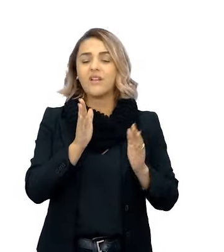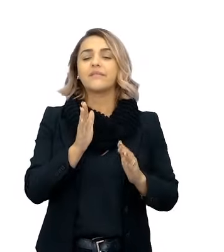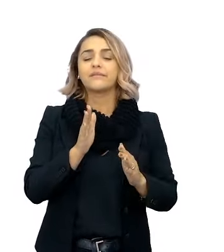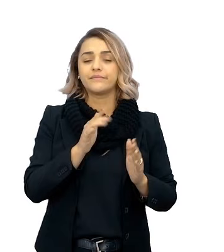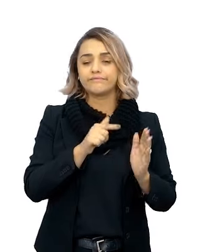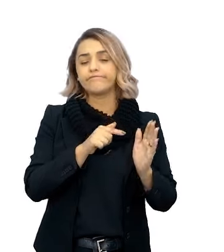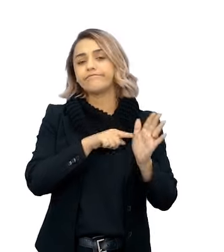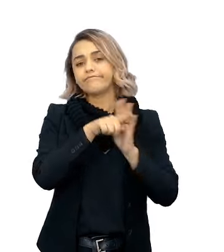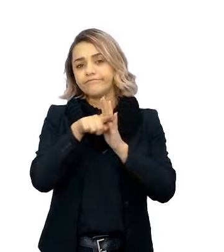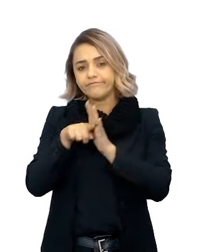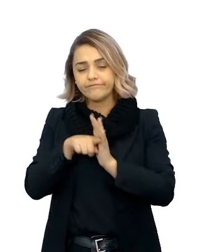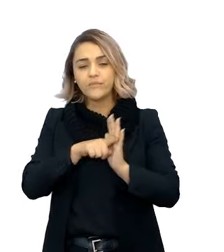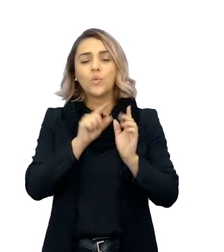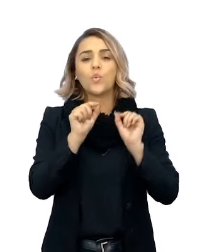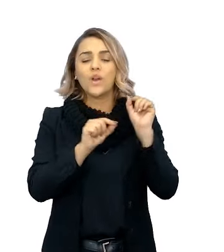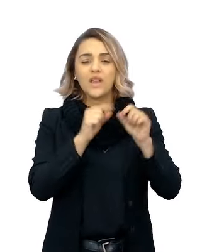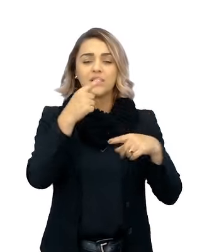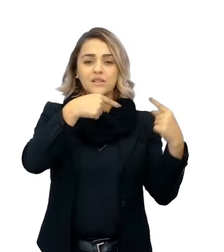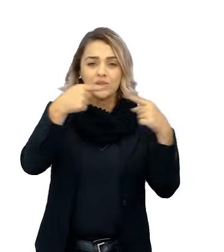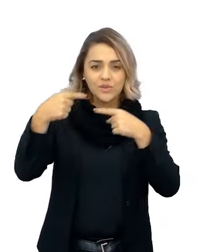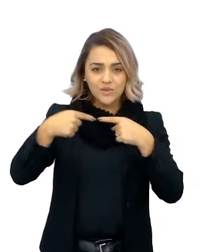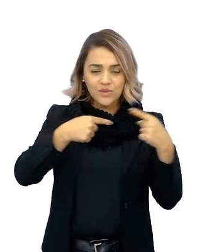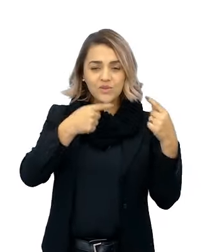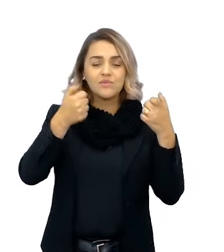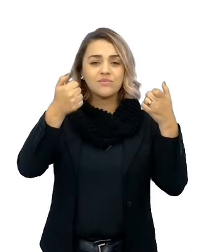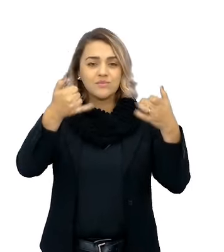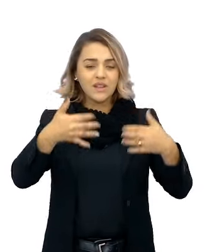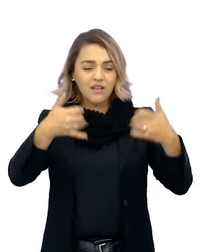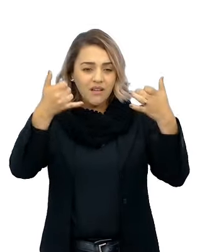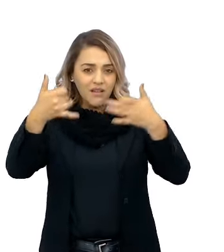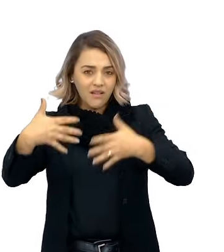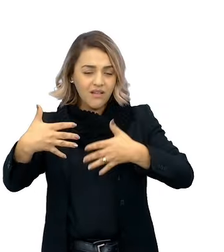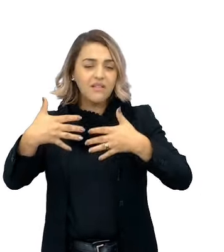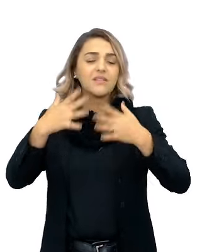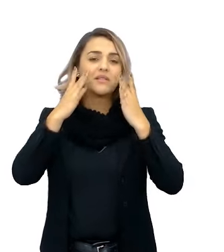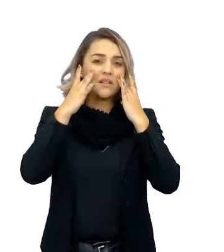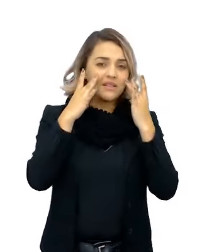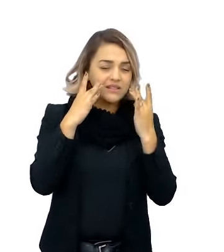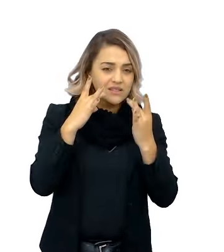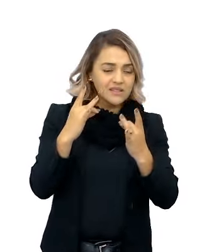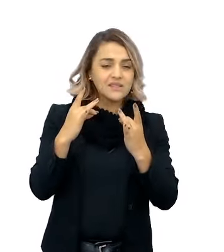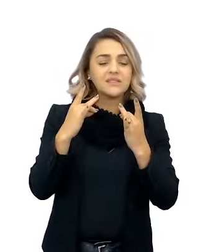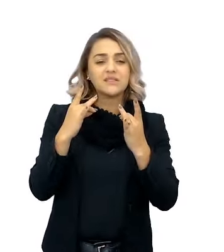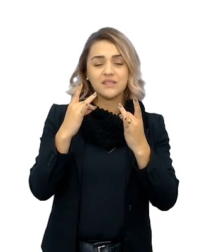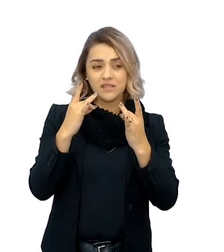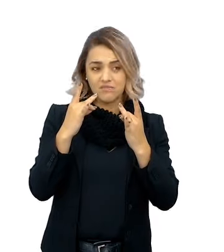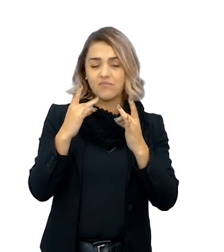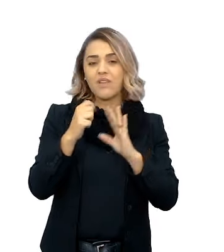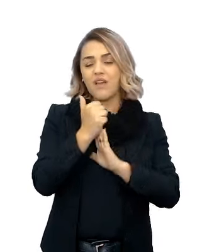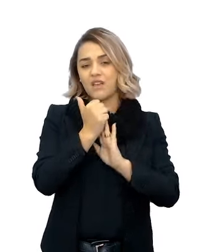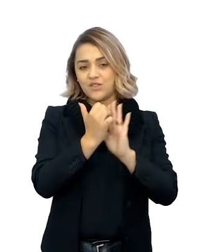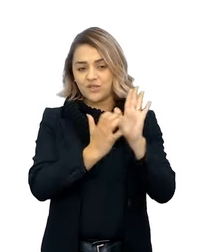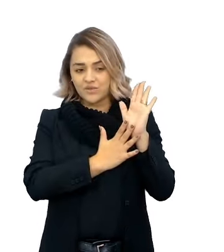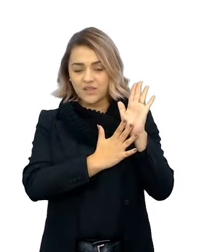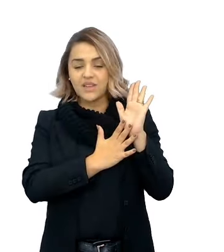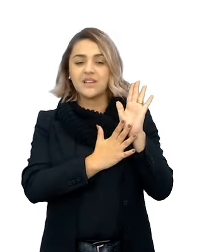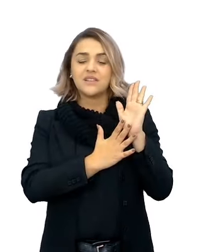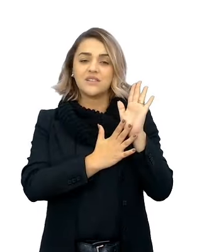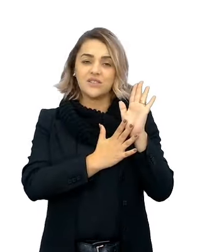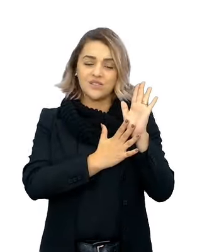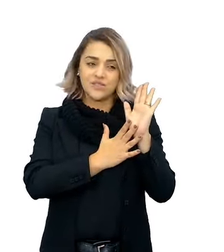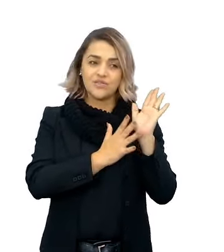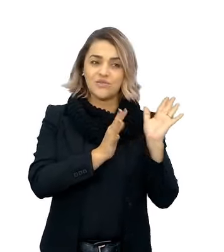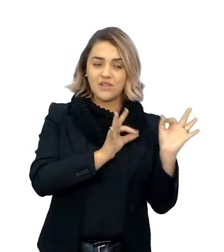SA5, falando, discutindo um pouco, olhando para as situações, para as sequências, né, de atividades, 5, olhando